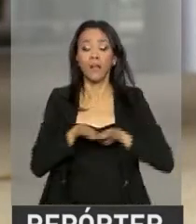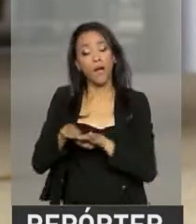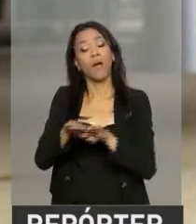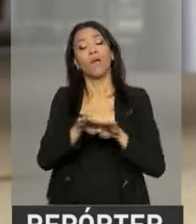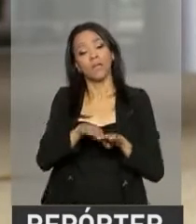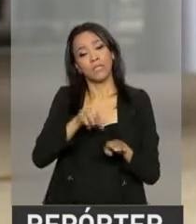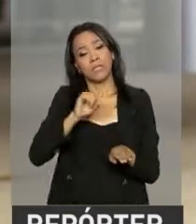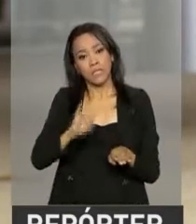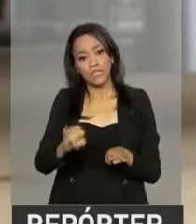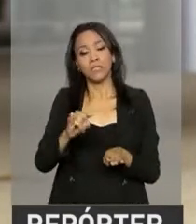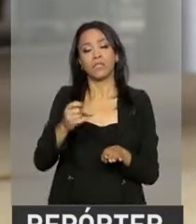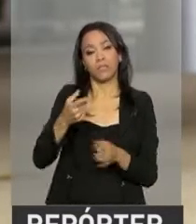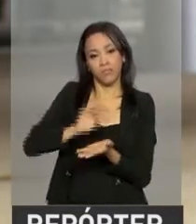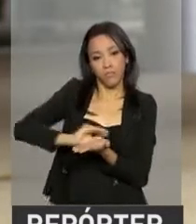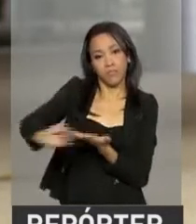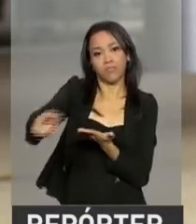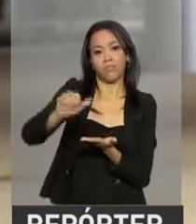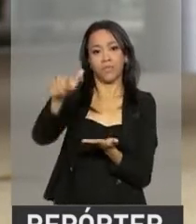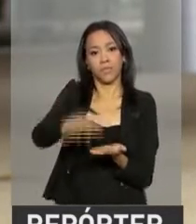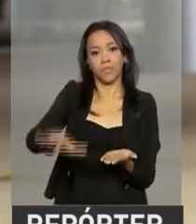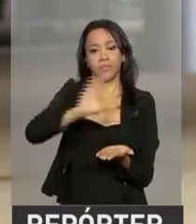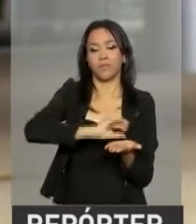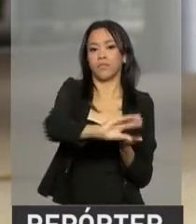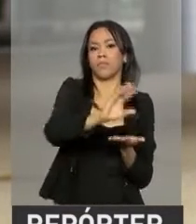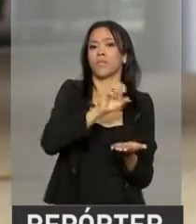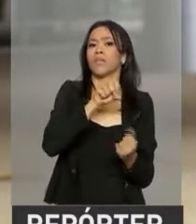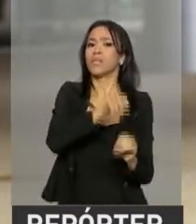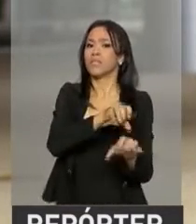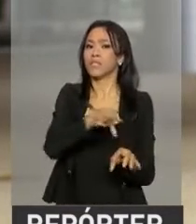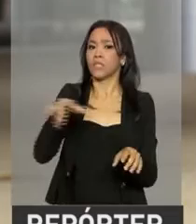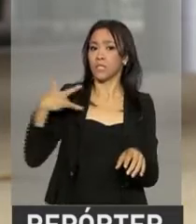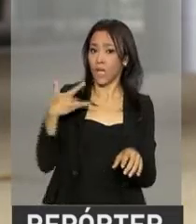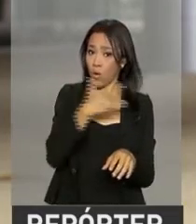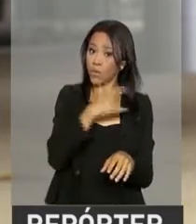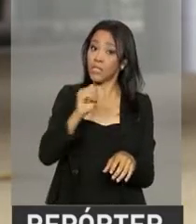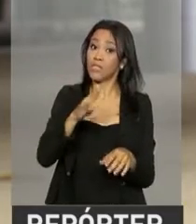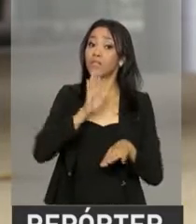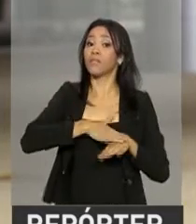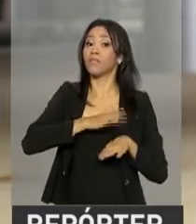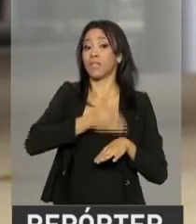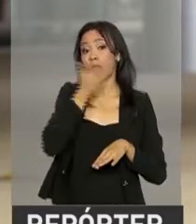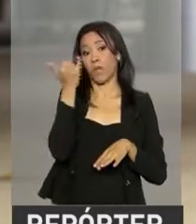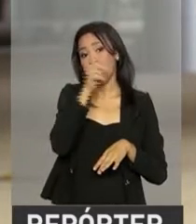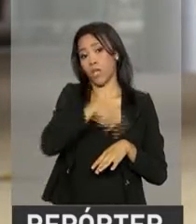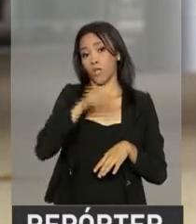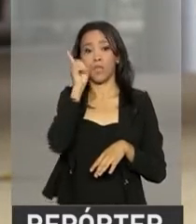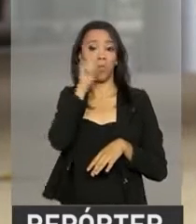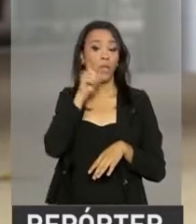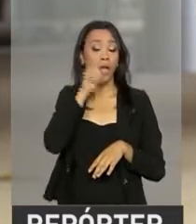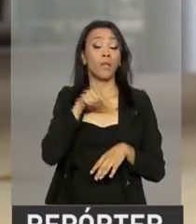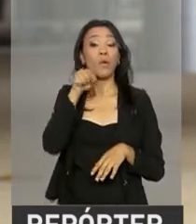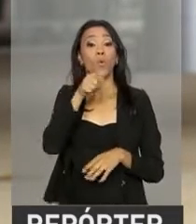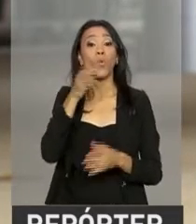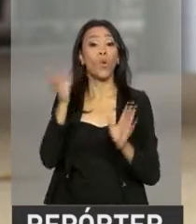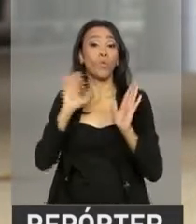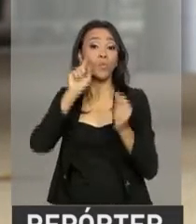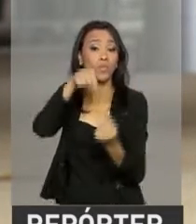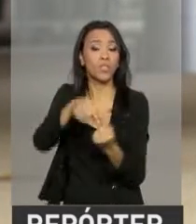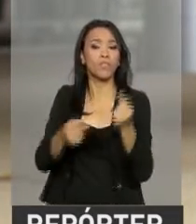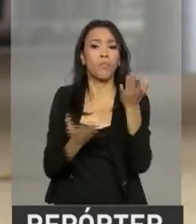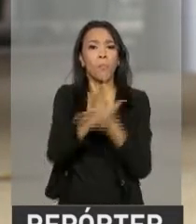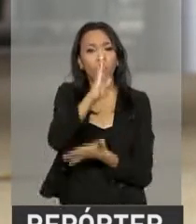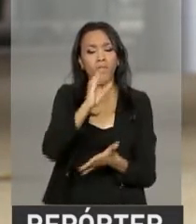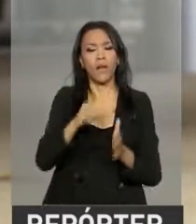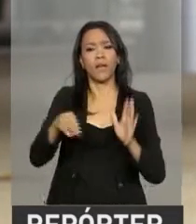educação se os deputados assim decidirem quando forem decidir o orçamento. Ele lembrou que a necessidade de aprovar essa PEC é justamente para